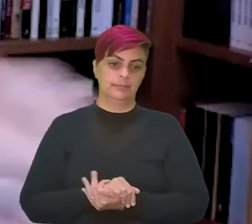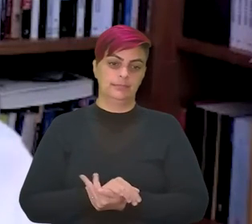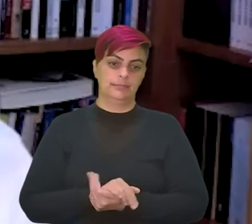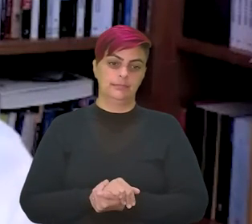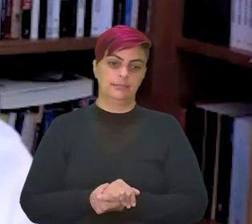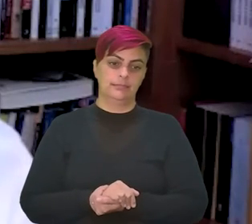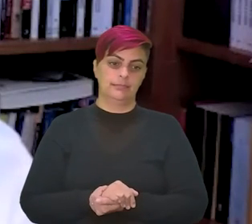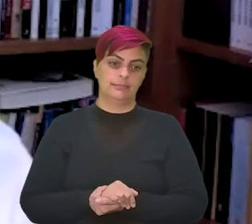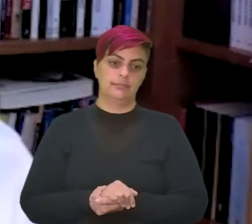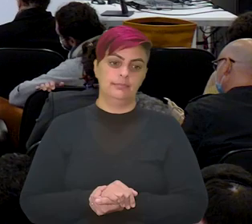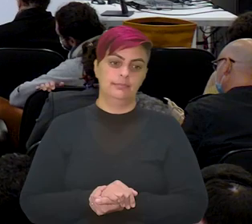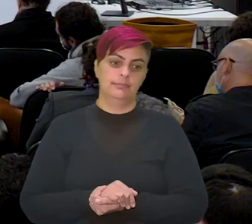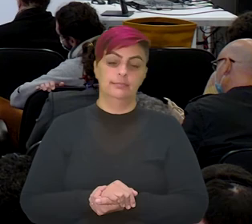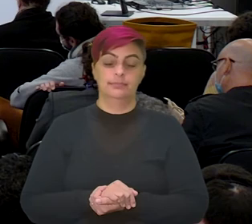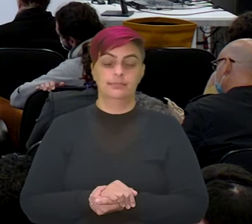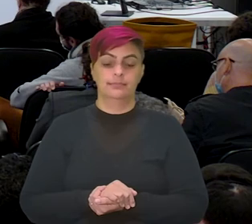Isso.